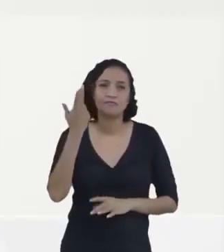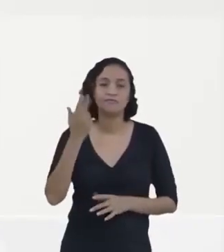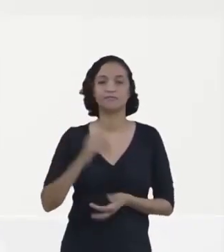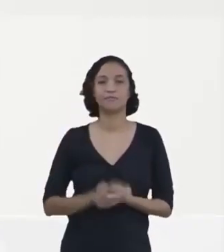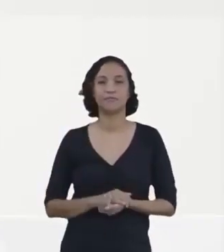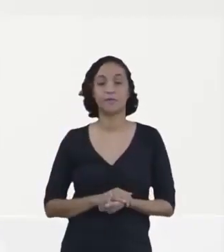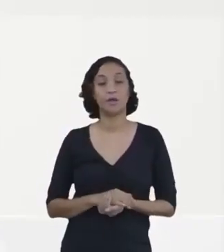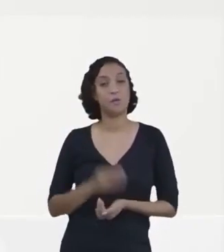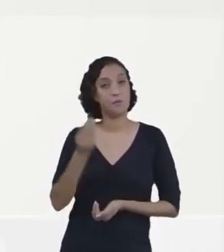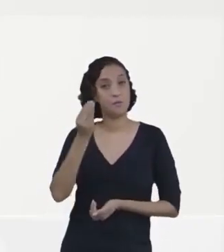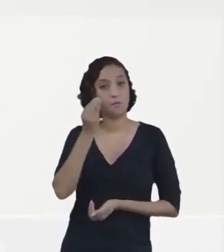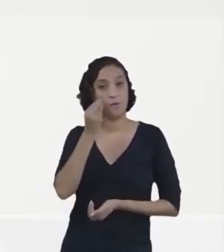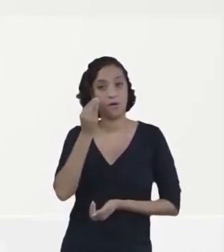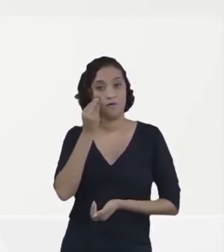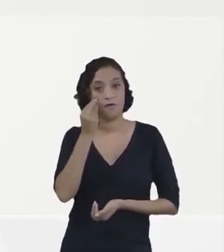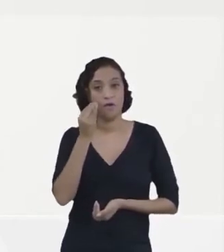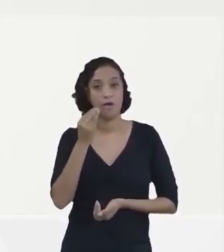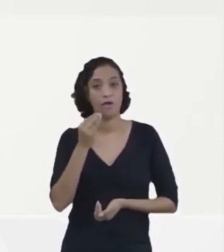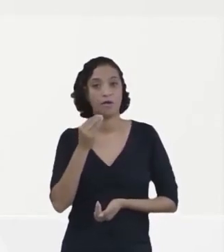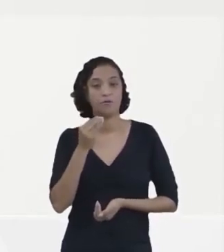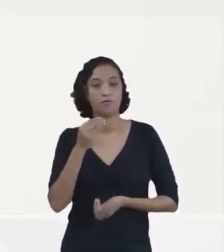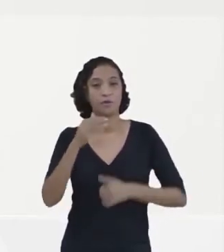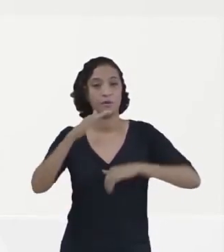alguns profissionais.